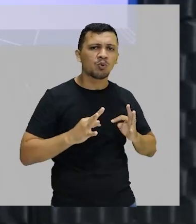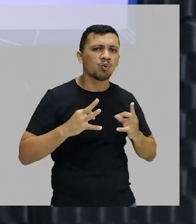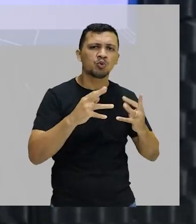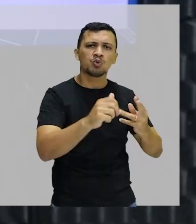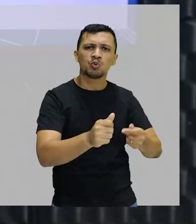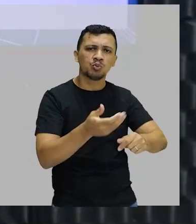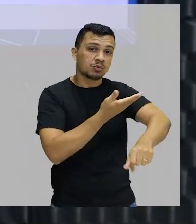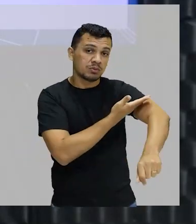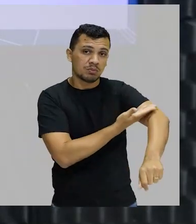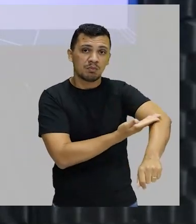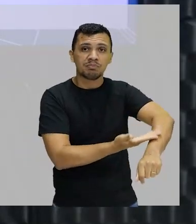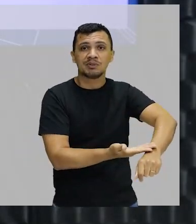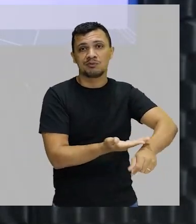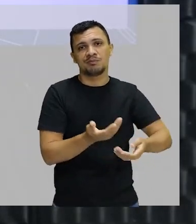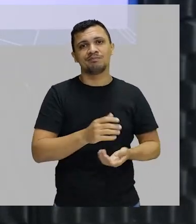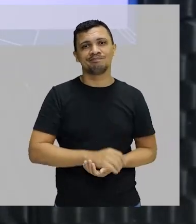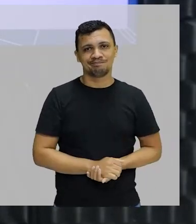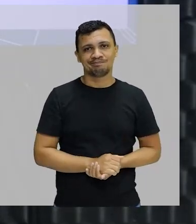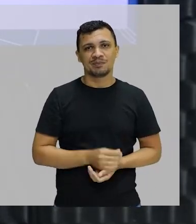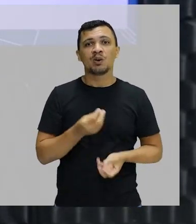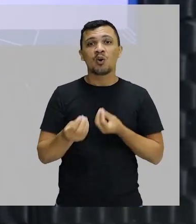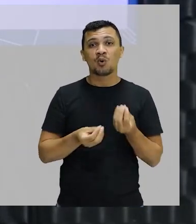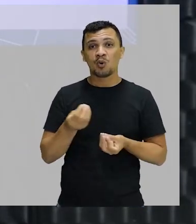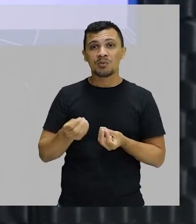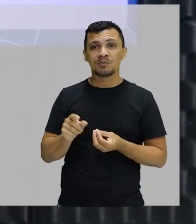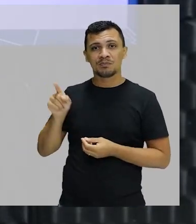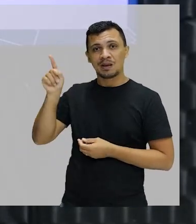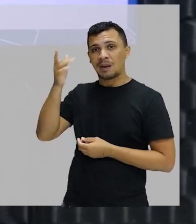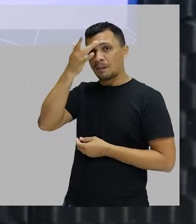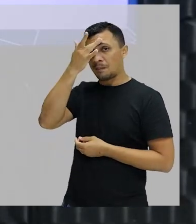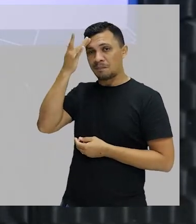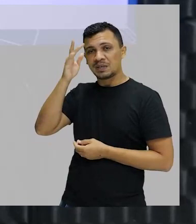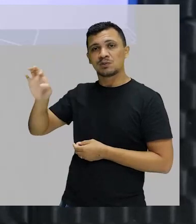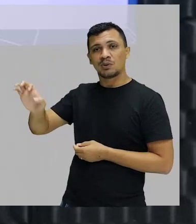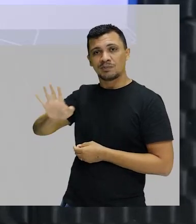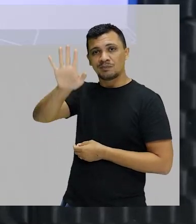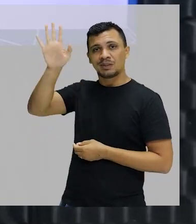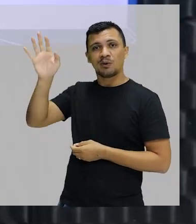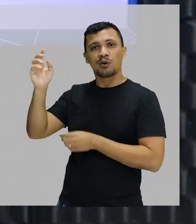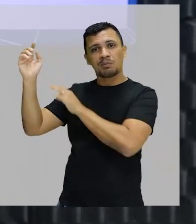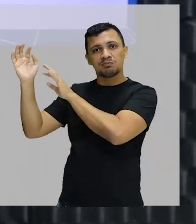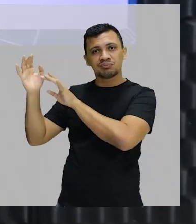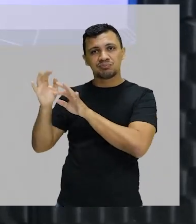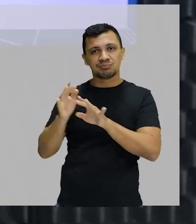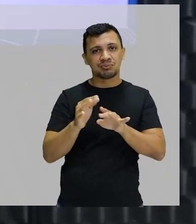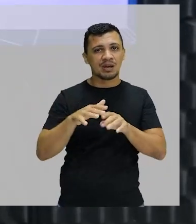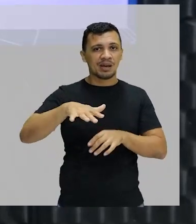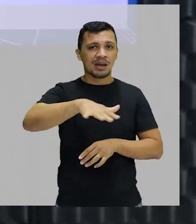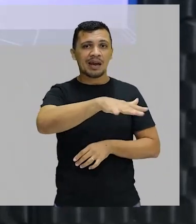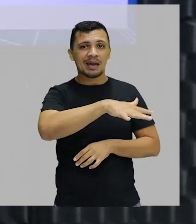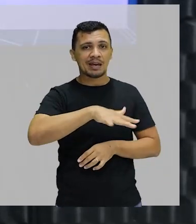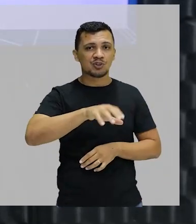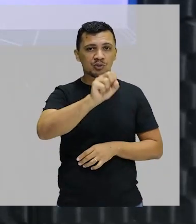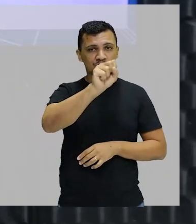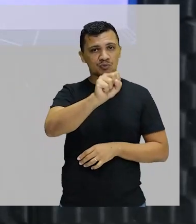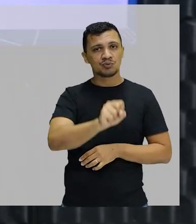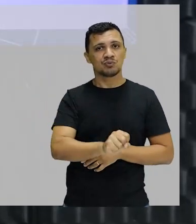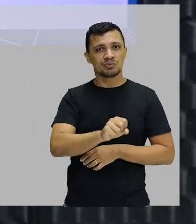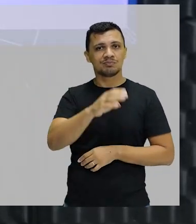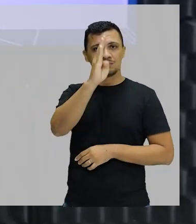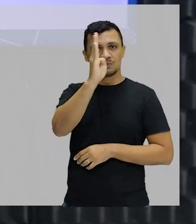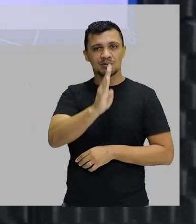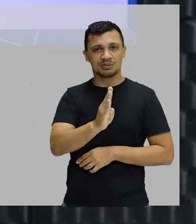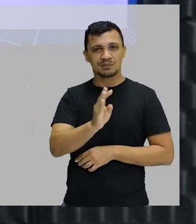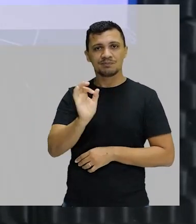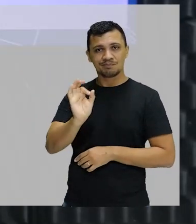através da grande chegada ali de imigrantes no território nacional, sobretudo nas regiões sul e sudeste, principalmente no sul do Brasil,